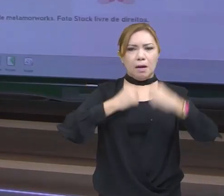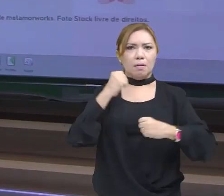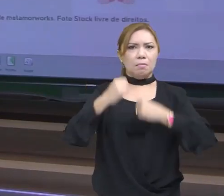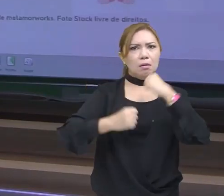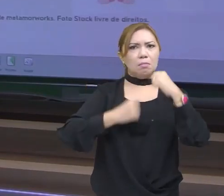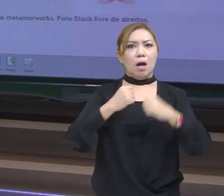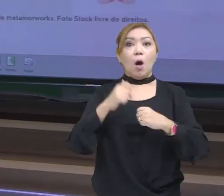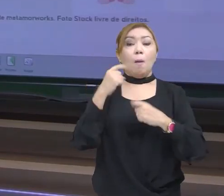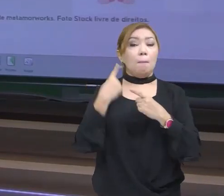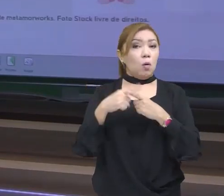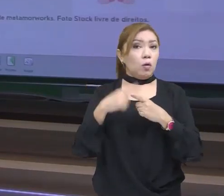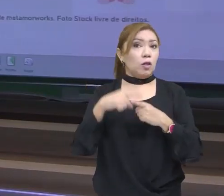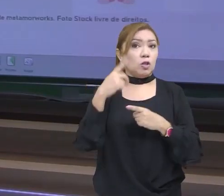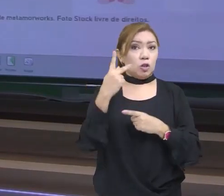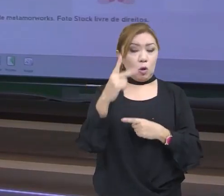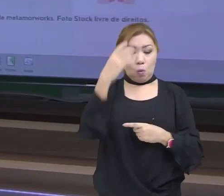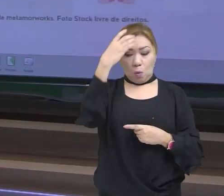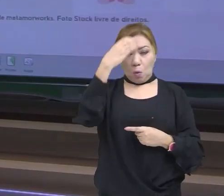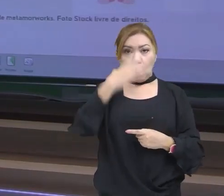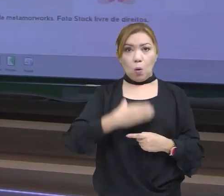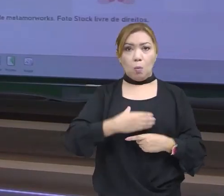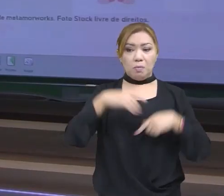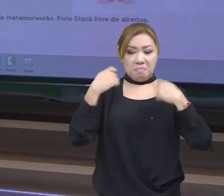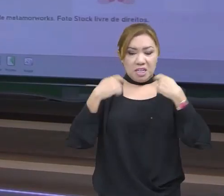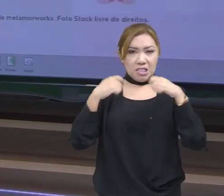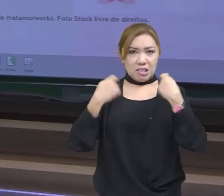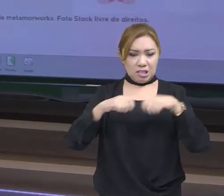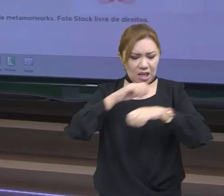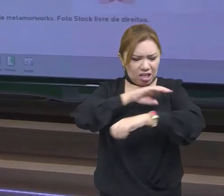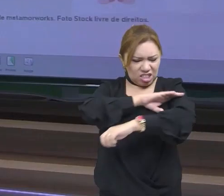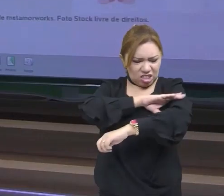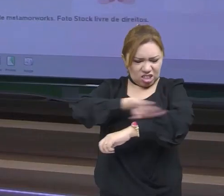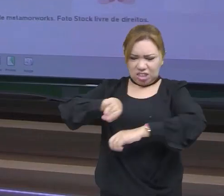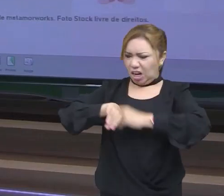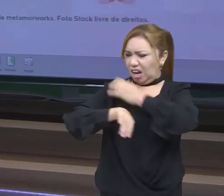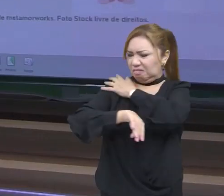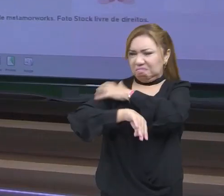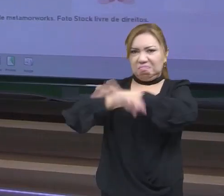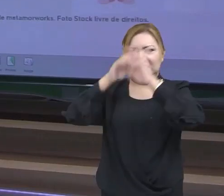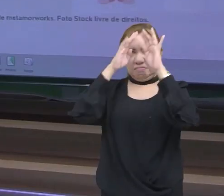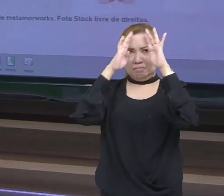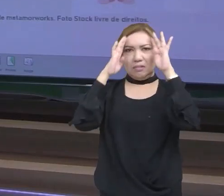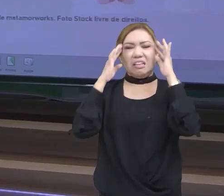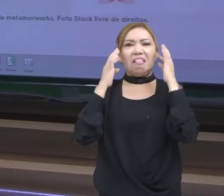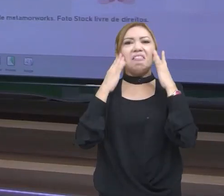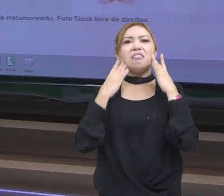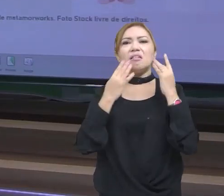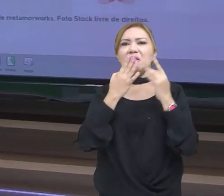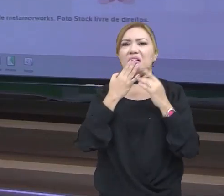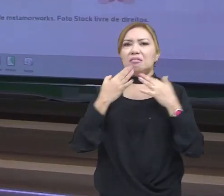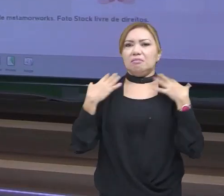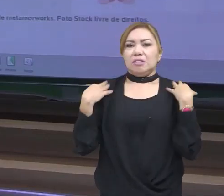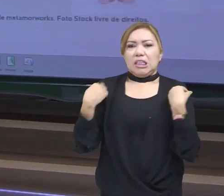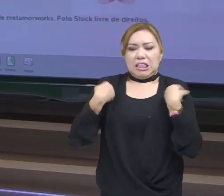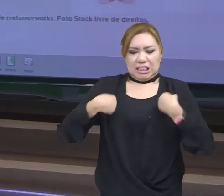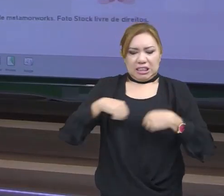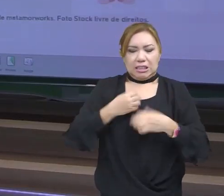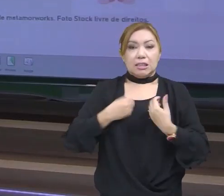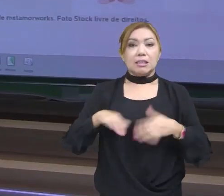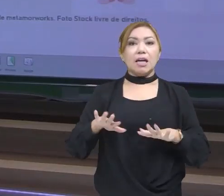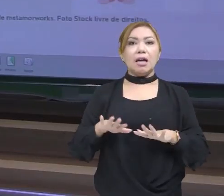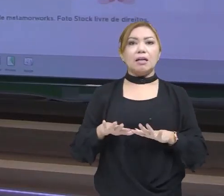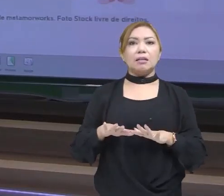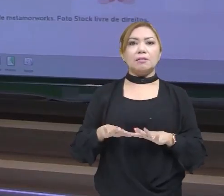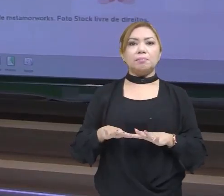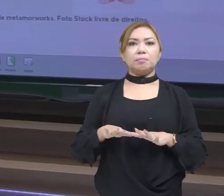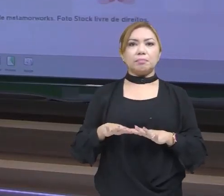esses sais, né? Por isso que ele é um pouco salgadinho, porque ele também contém sais que saem do nosso corpo. Então,